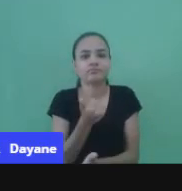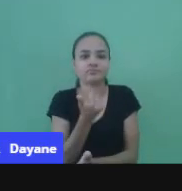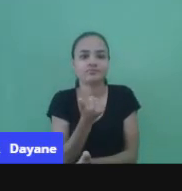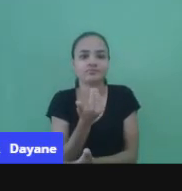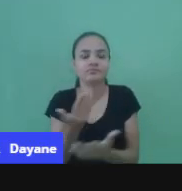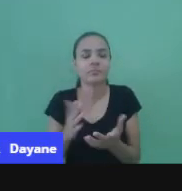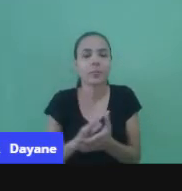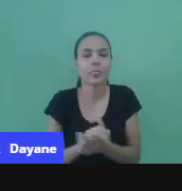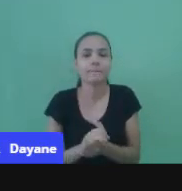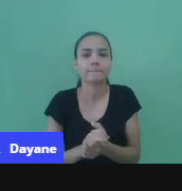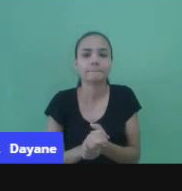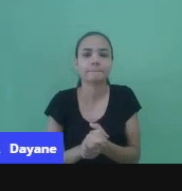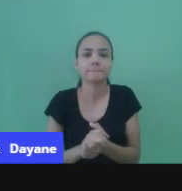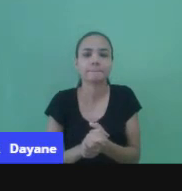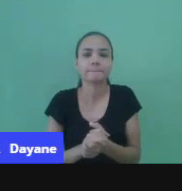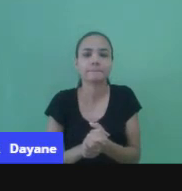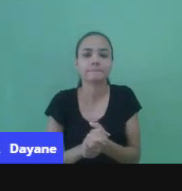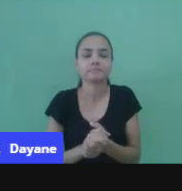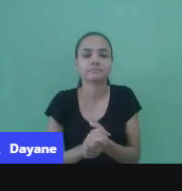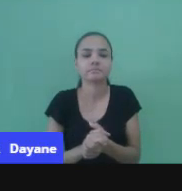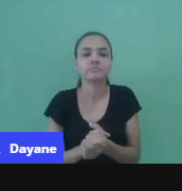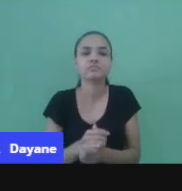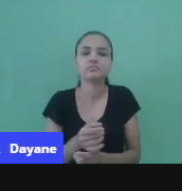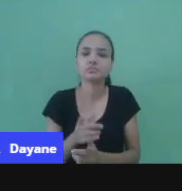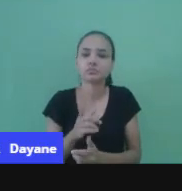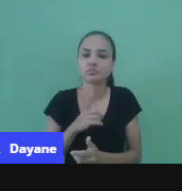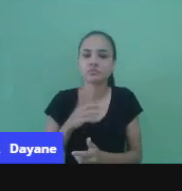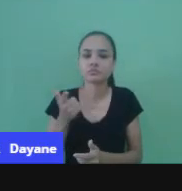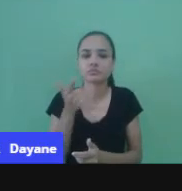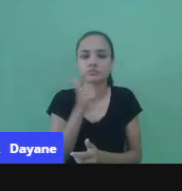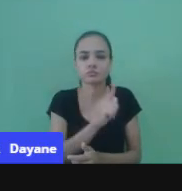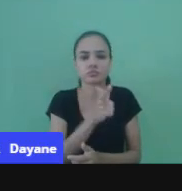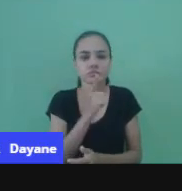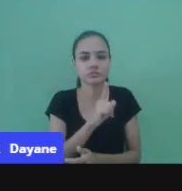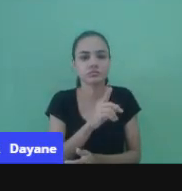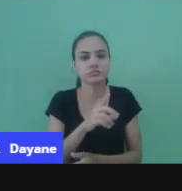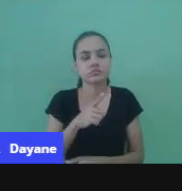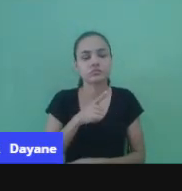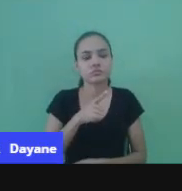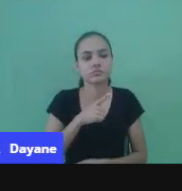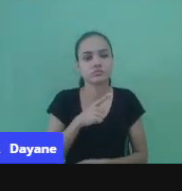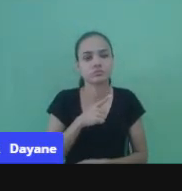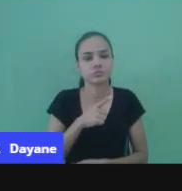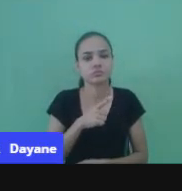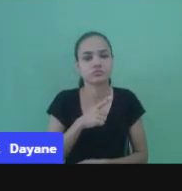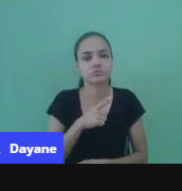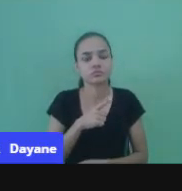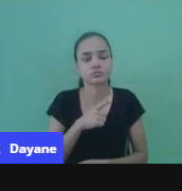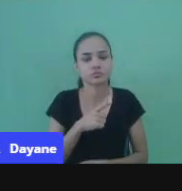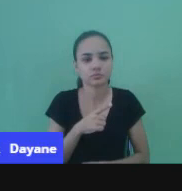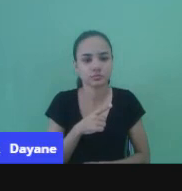mais promissores. O Lucas Barreto, que está aqui, está